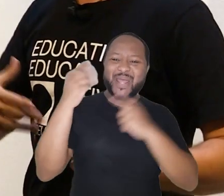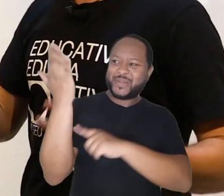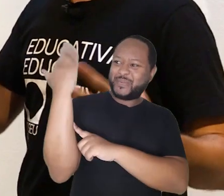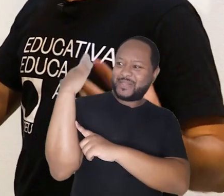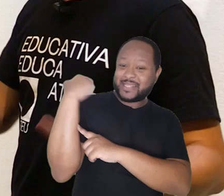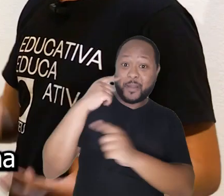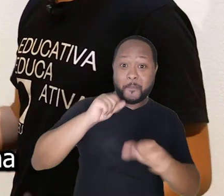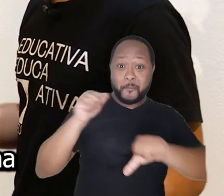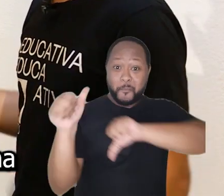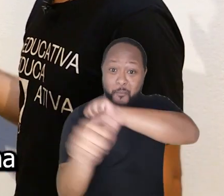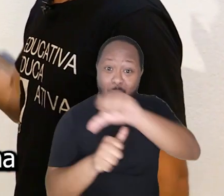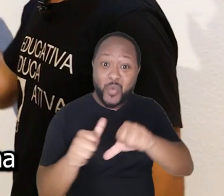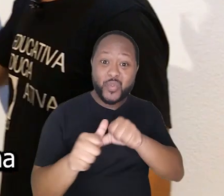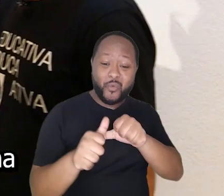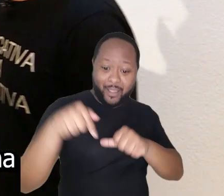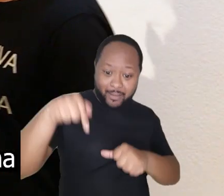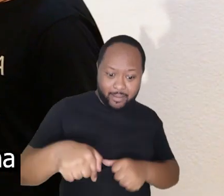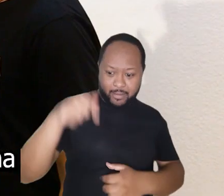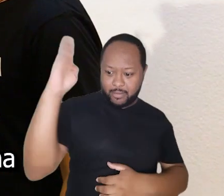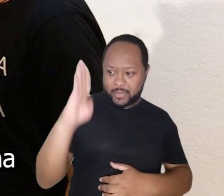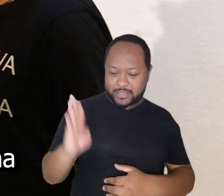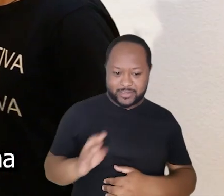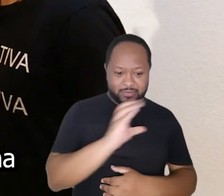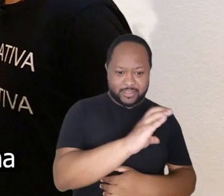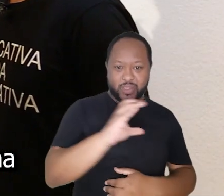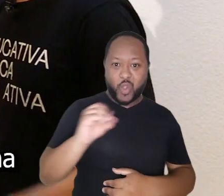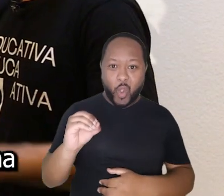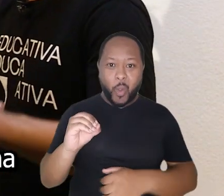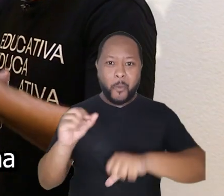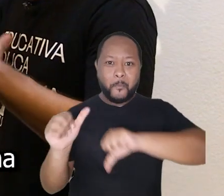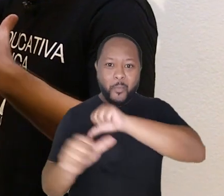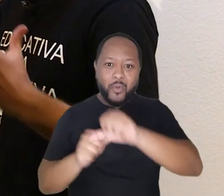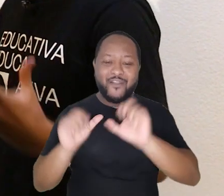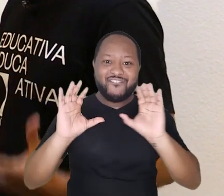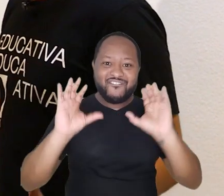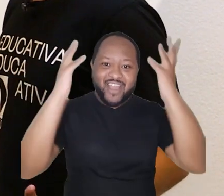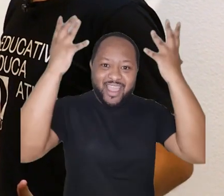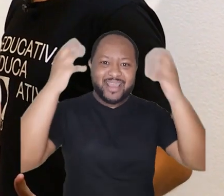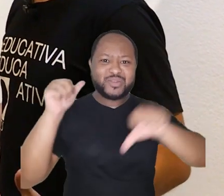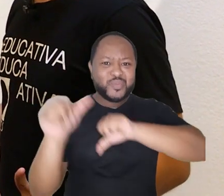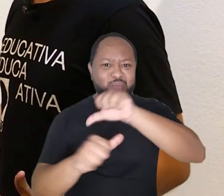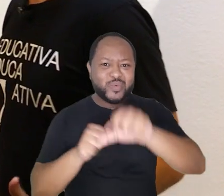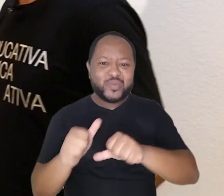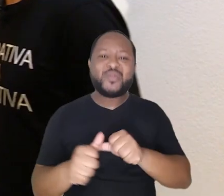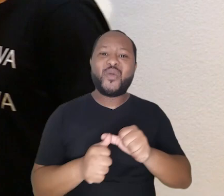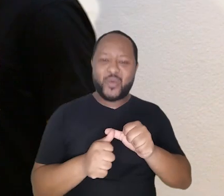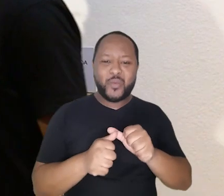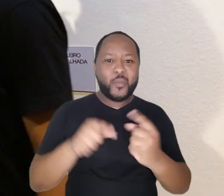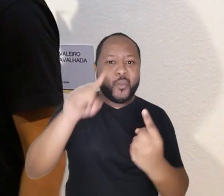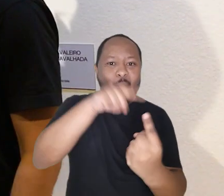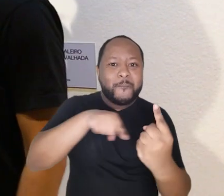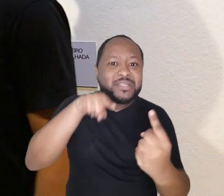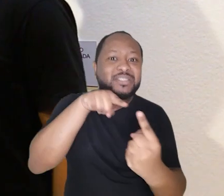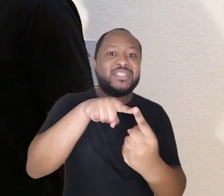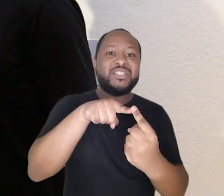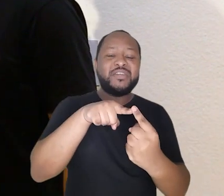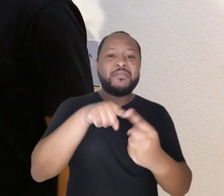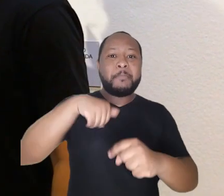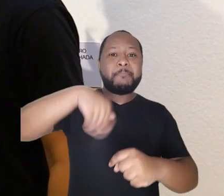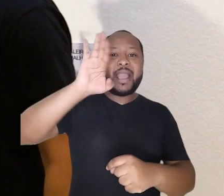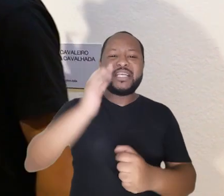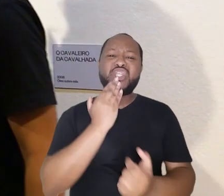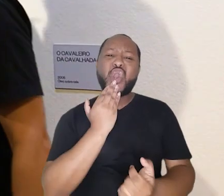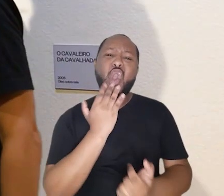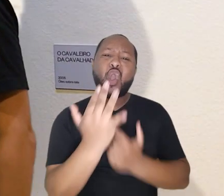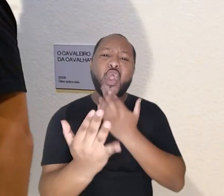no Brasil, no Centro-Oeste, ganha outros adornos, ganha um lugar mais colorido, que o Antônio Poteiro